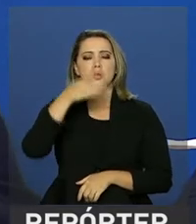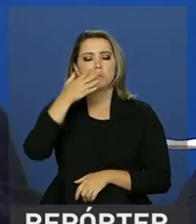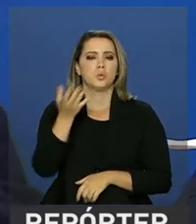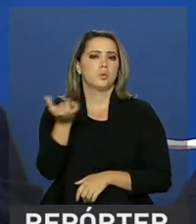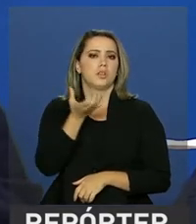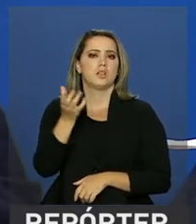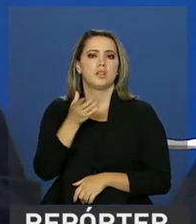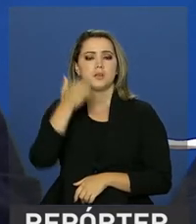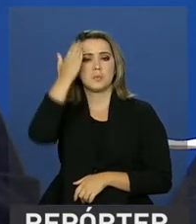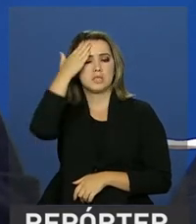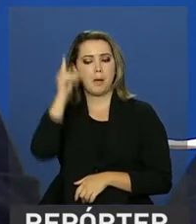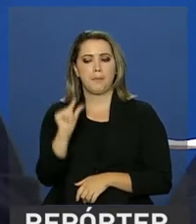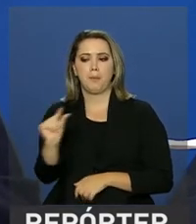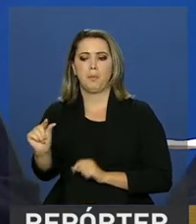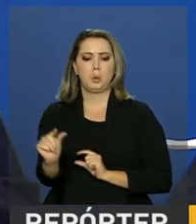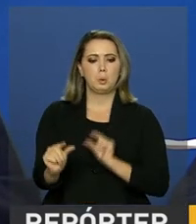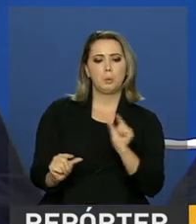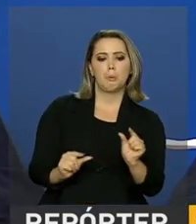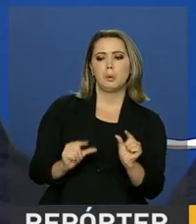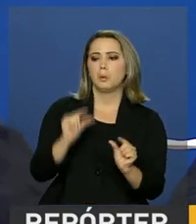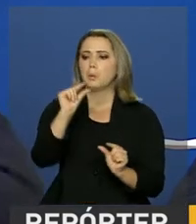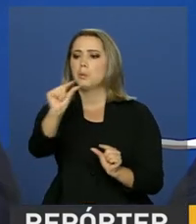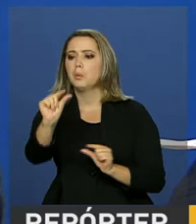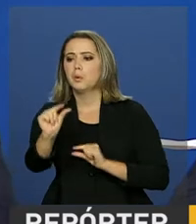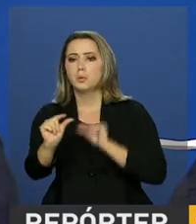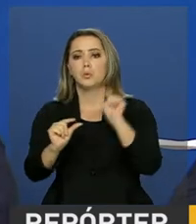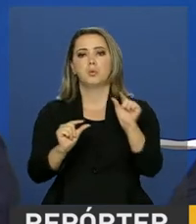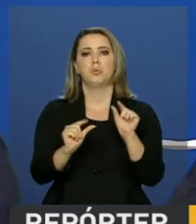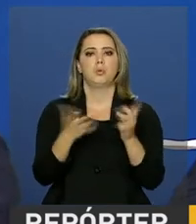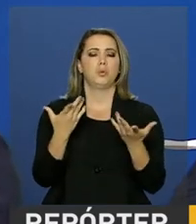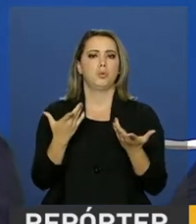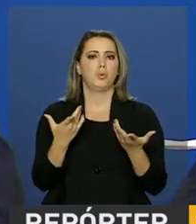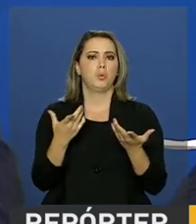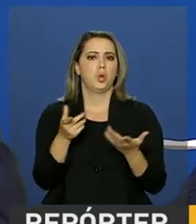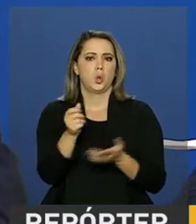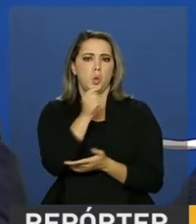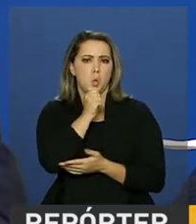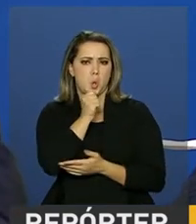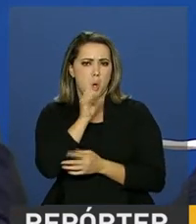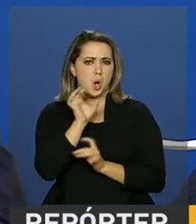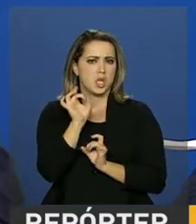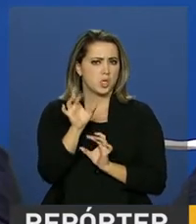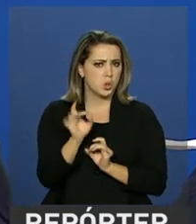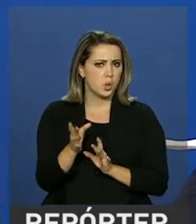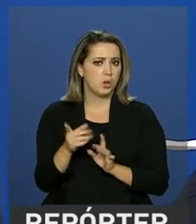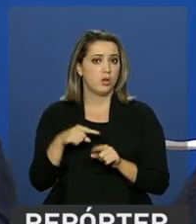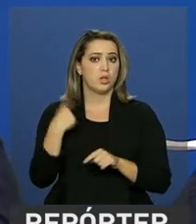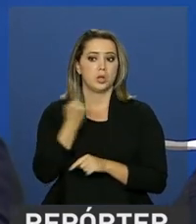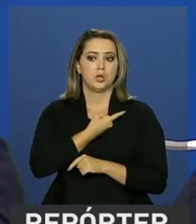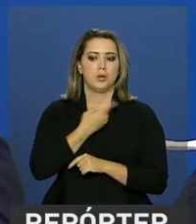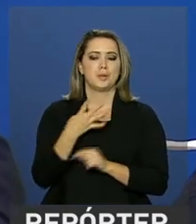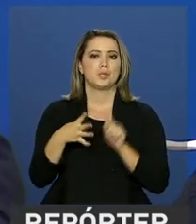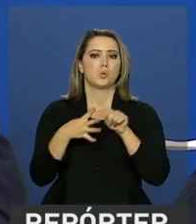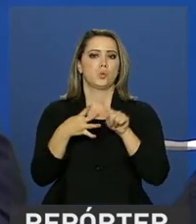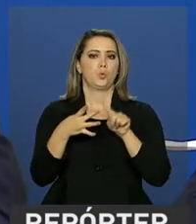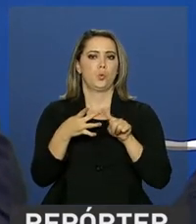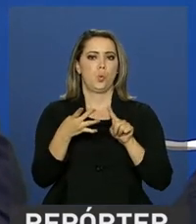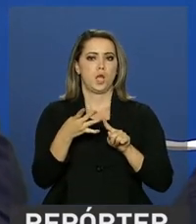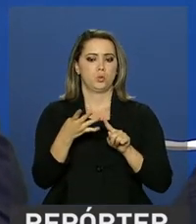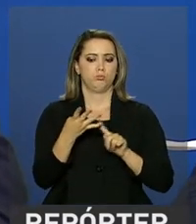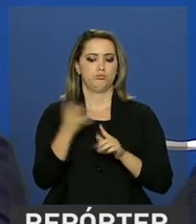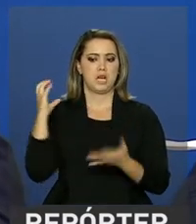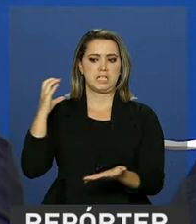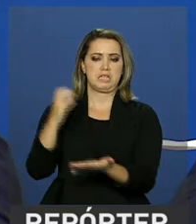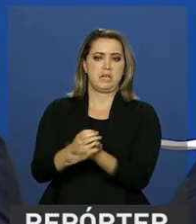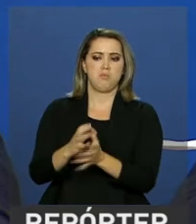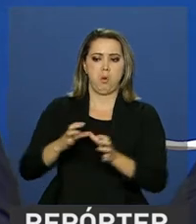narco varejo não estamos preocupados exclusivamente com o narcotráfico estamos preocupados com os quatro grandes crimes